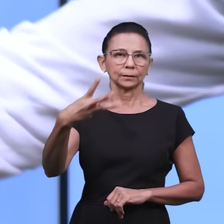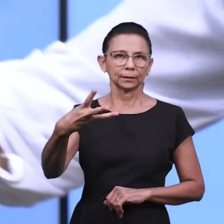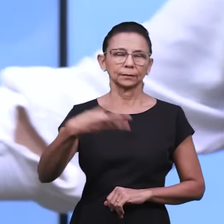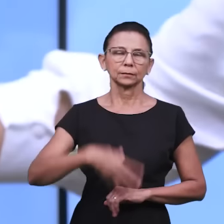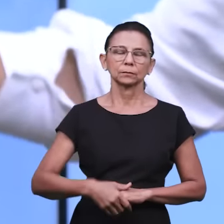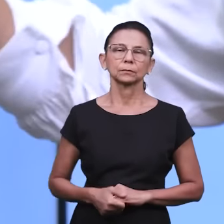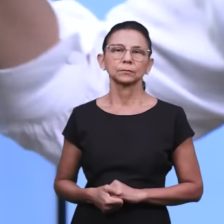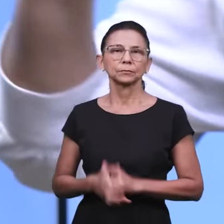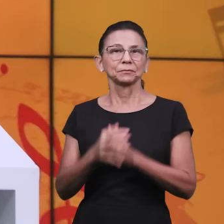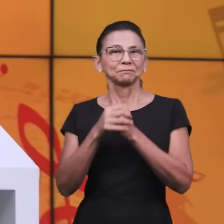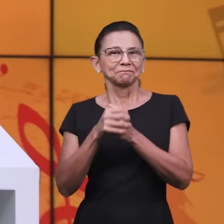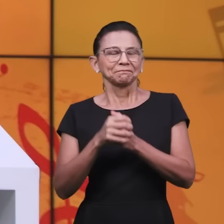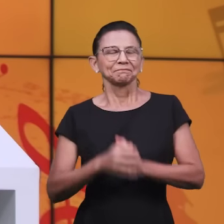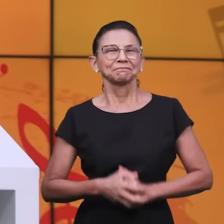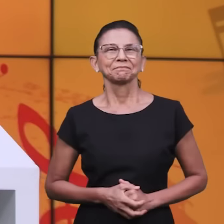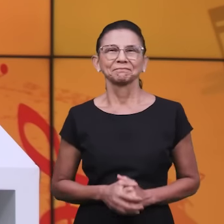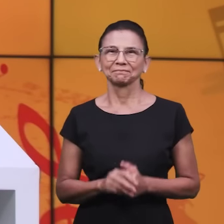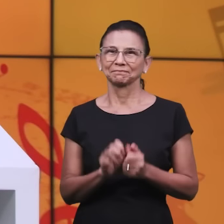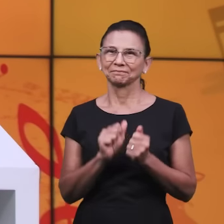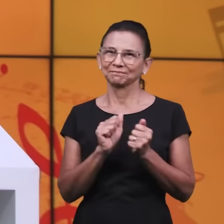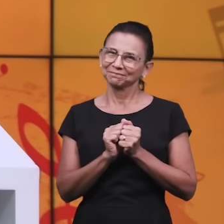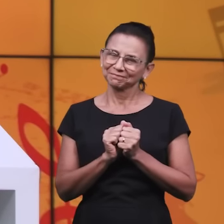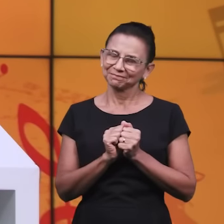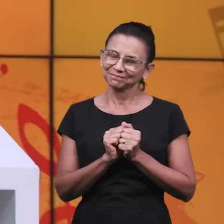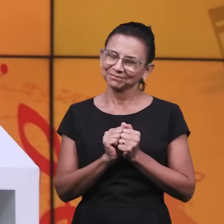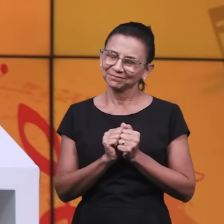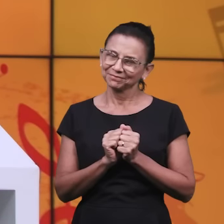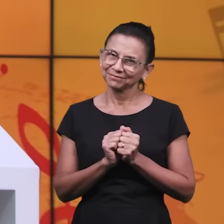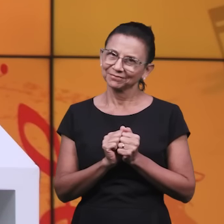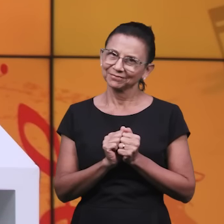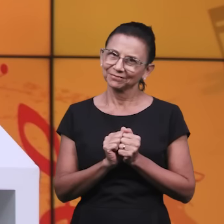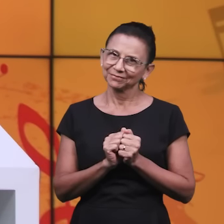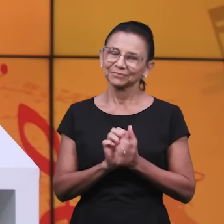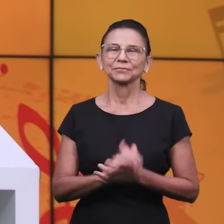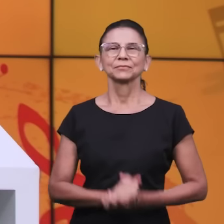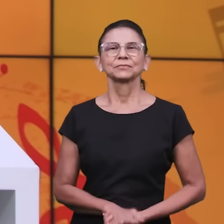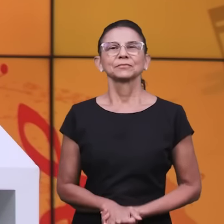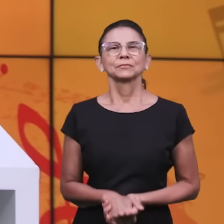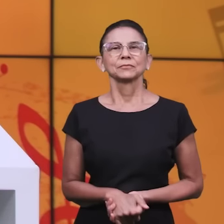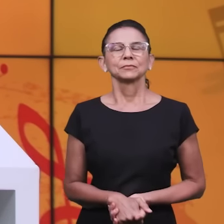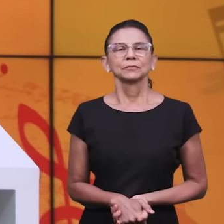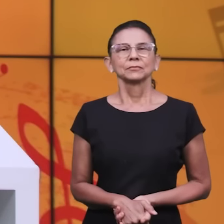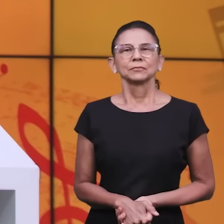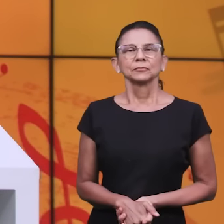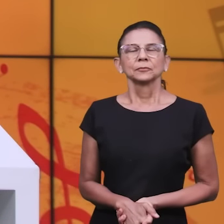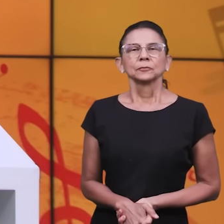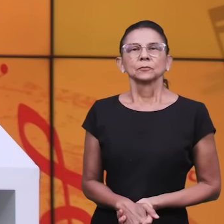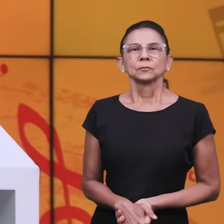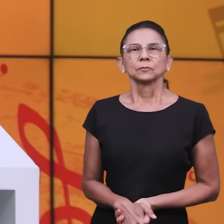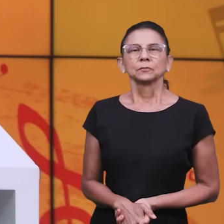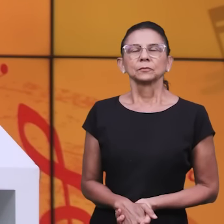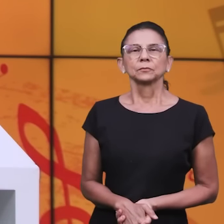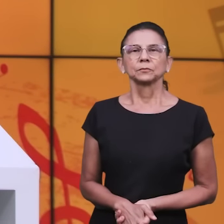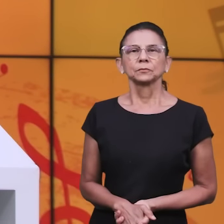vai repetir. Amém? Vamos fazer juntos? Vamos lá, vamos ouvir o